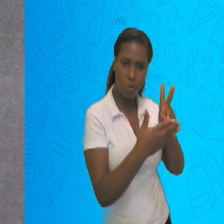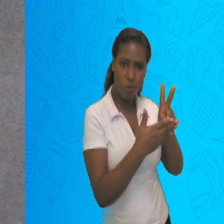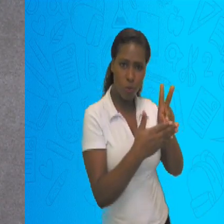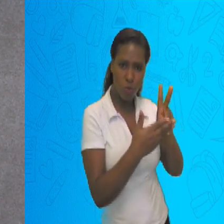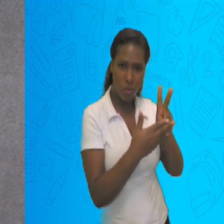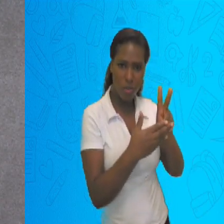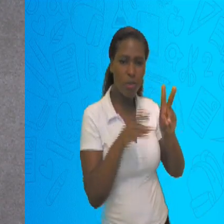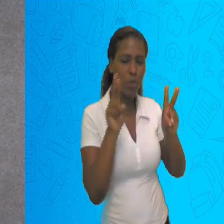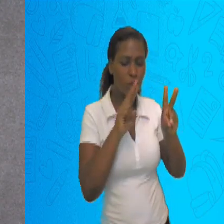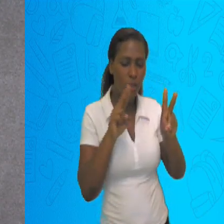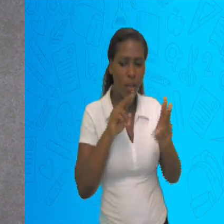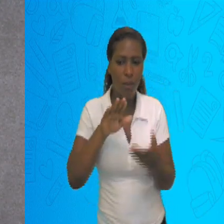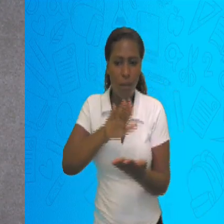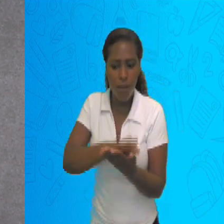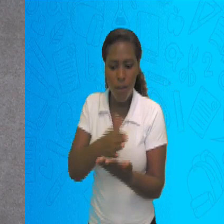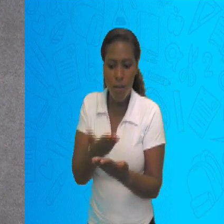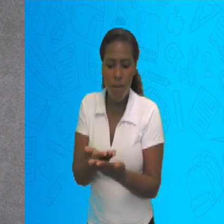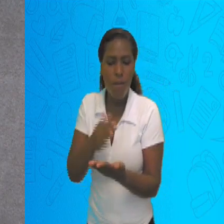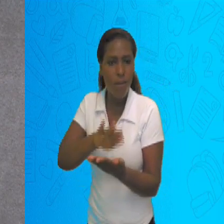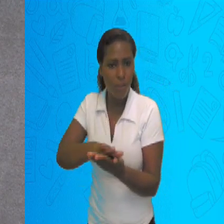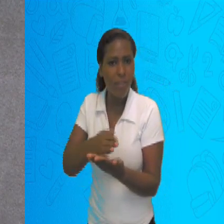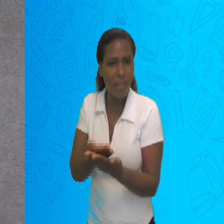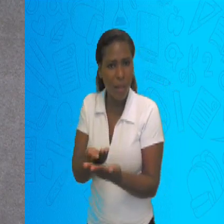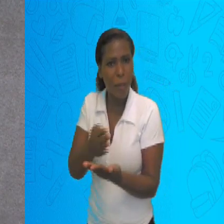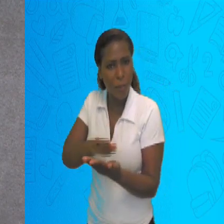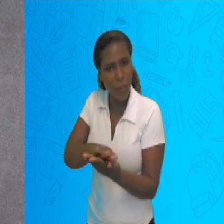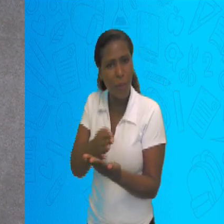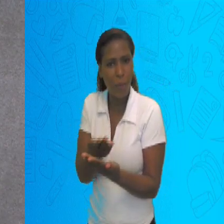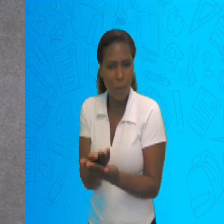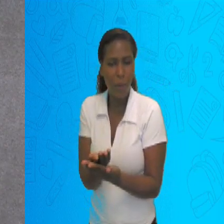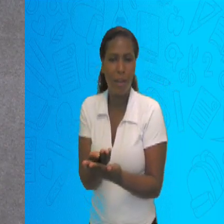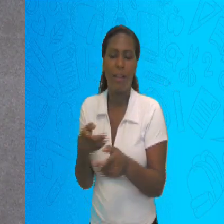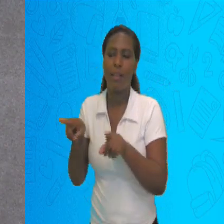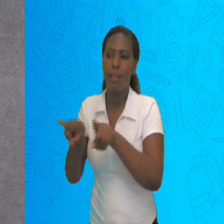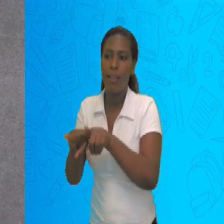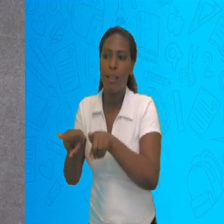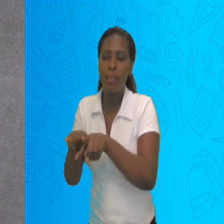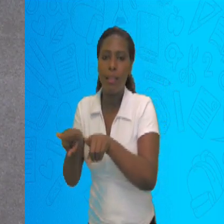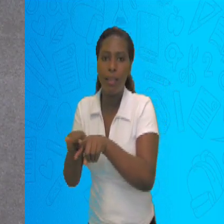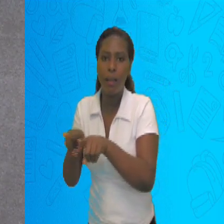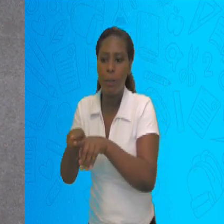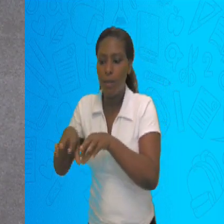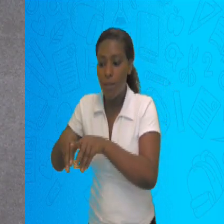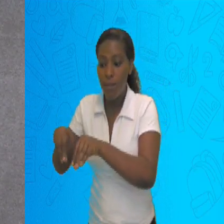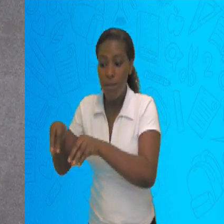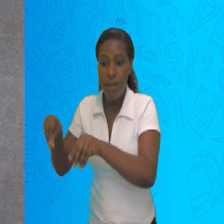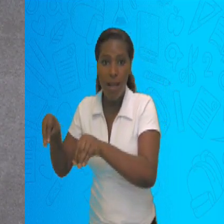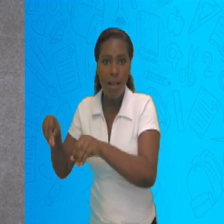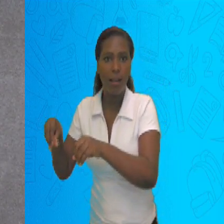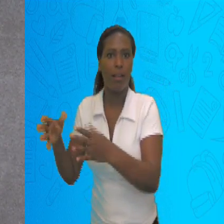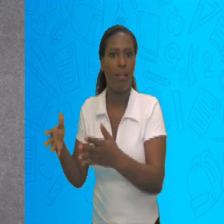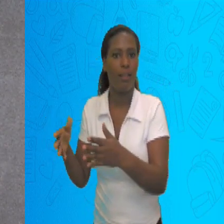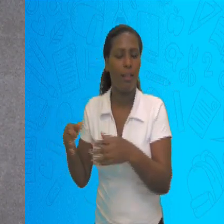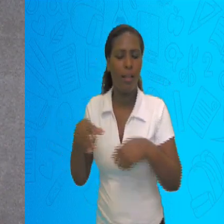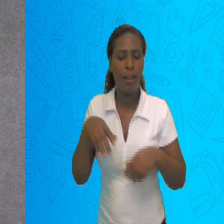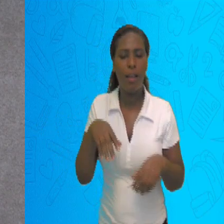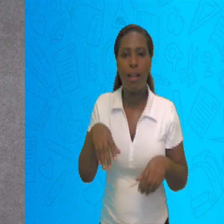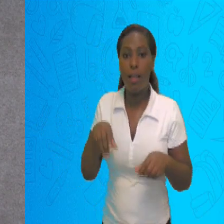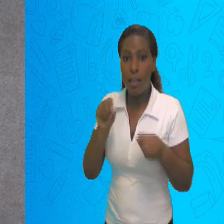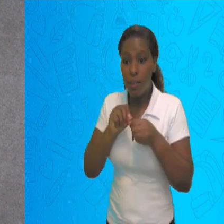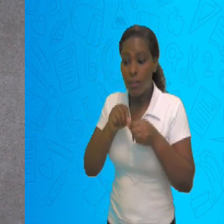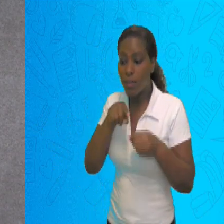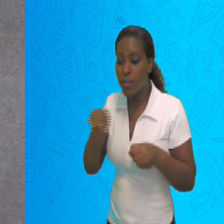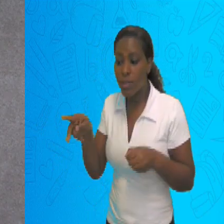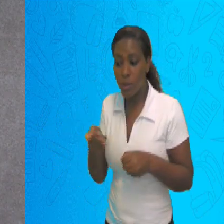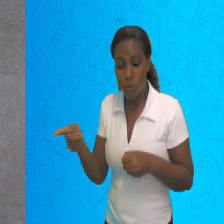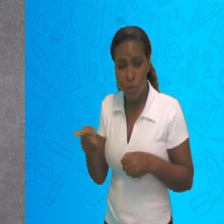tapioca, a farinha de mandioca eram maneiras de estocar. Eles faziam isso para não perder o